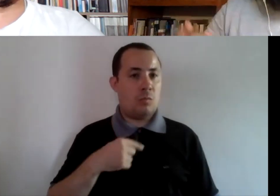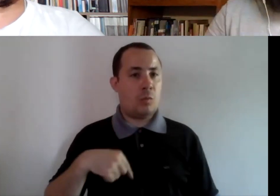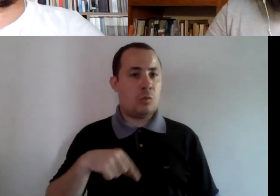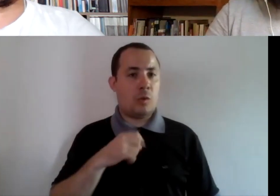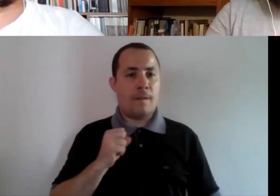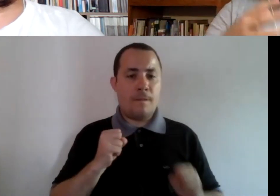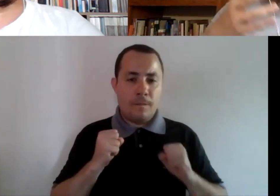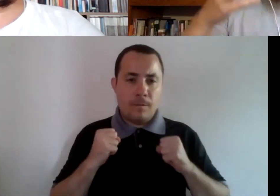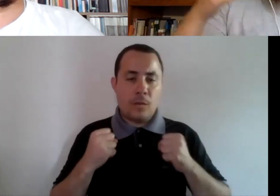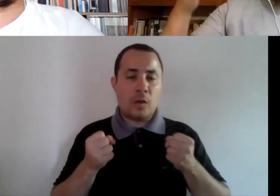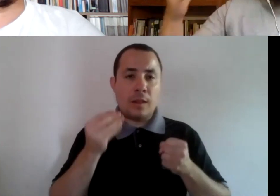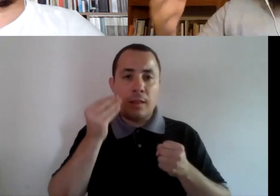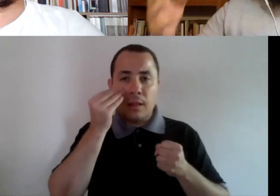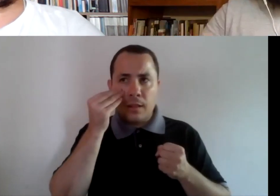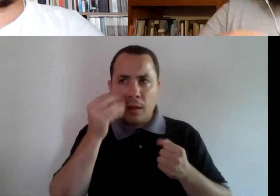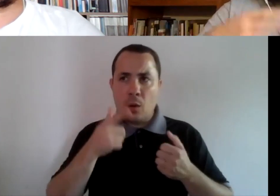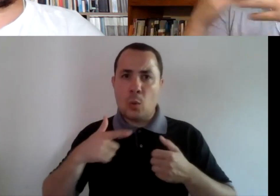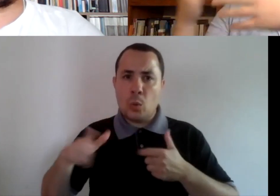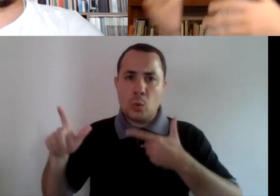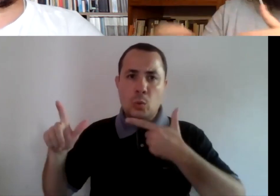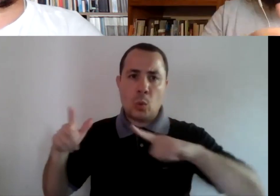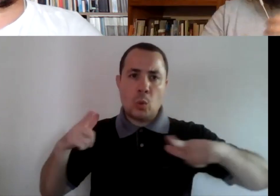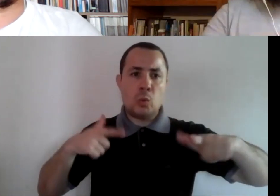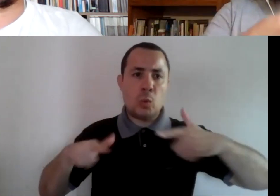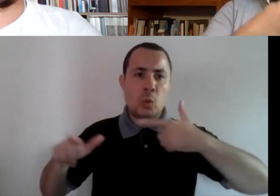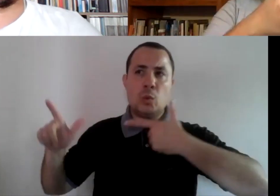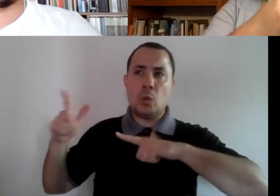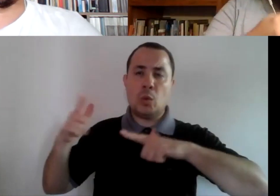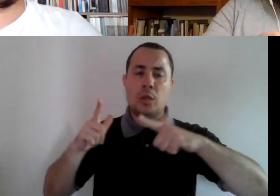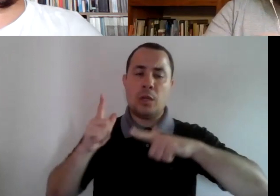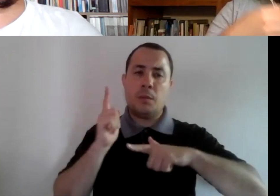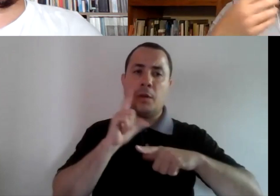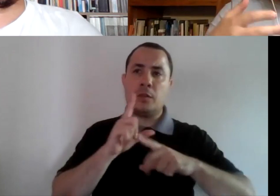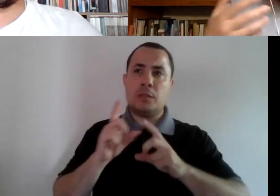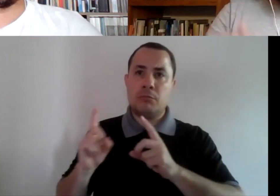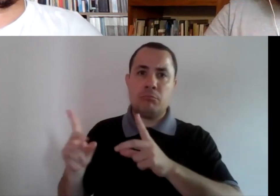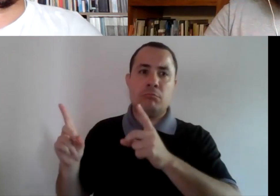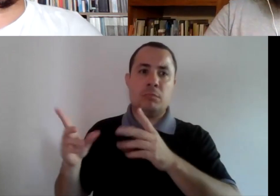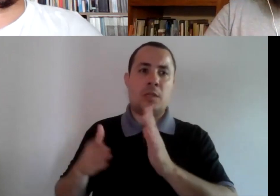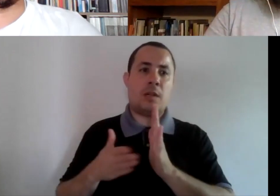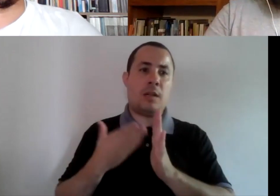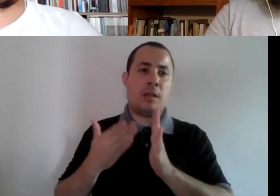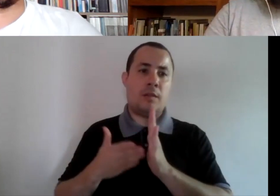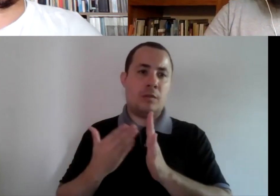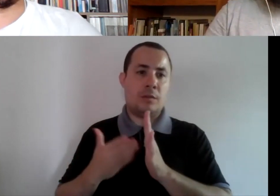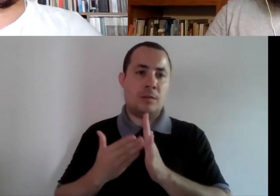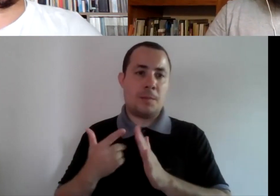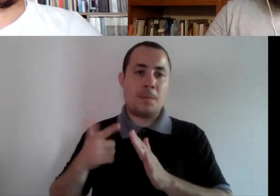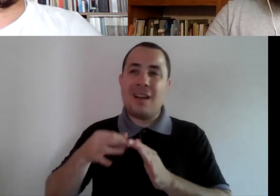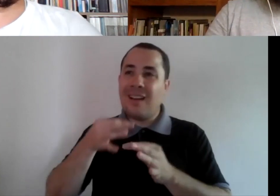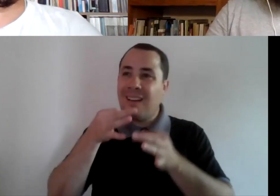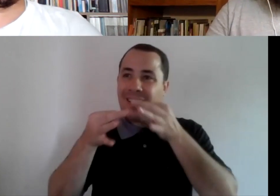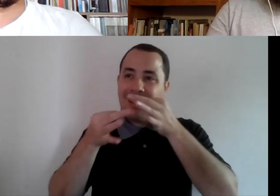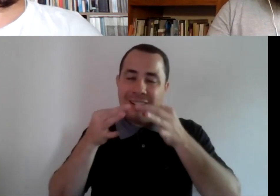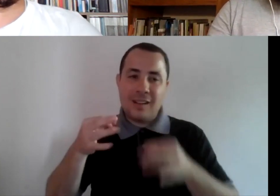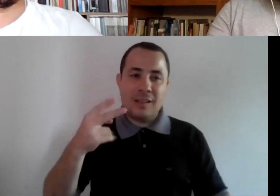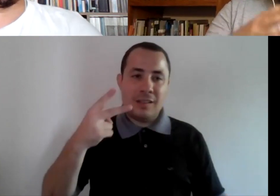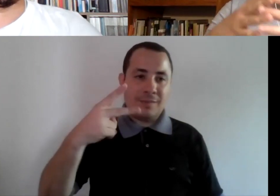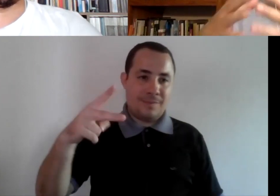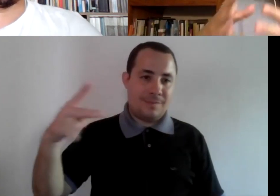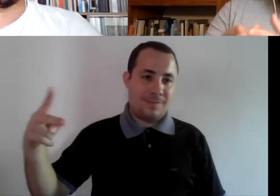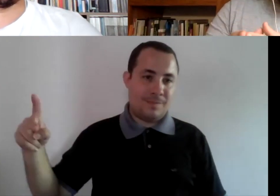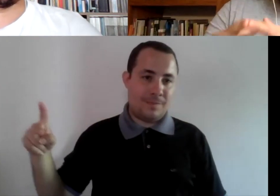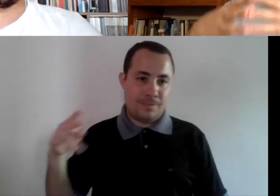outros caminhos para apresentar outros livros, outras vozes, e não só essas vozes que estão, digamos,